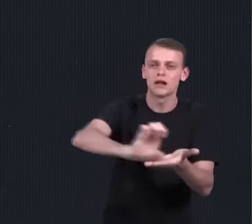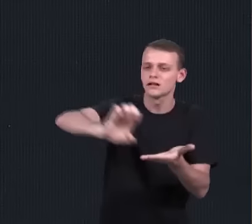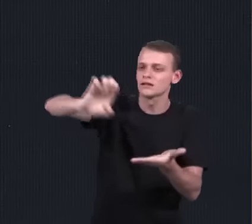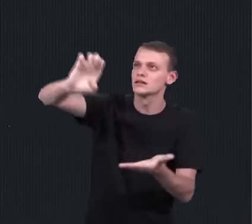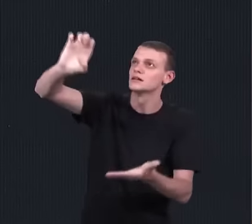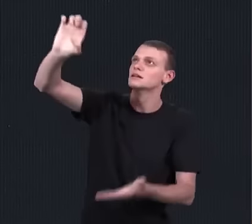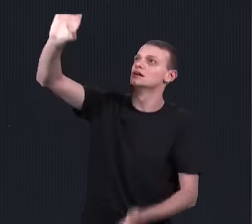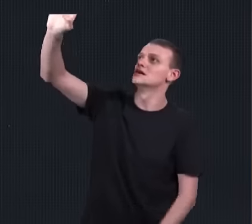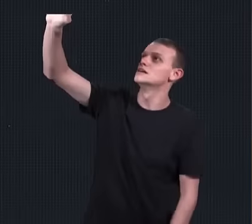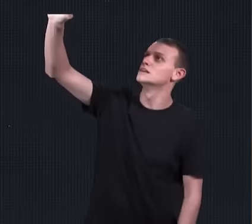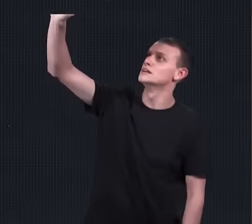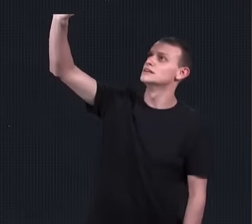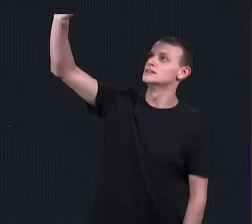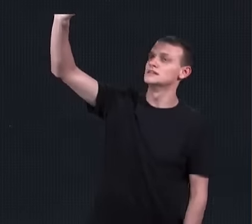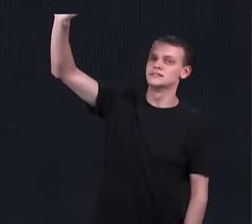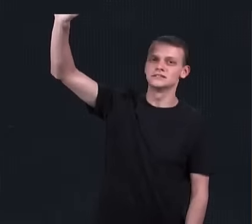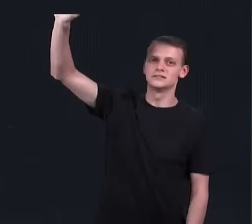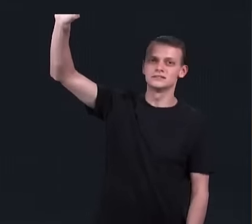o que era do líder,